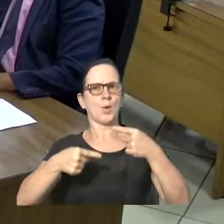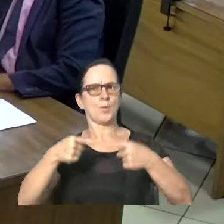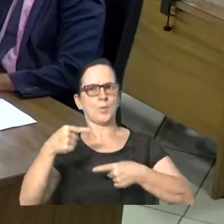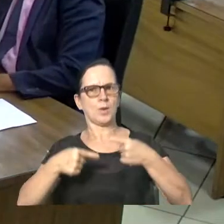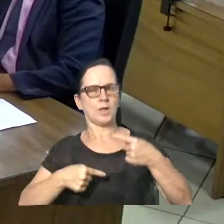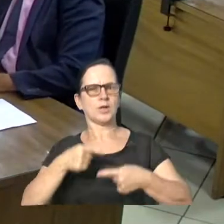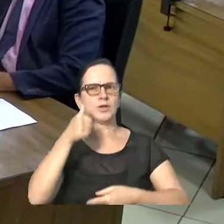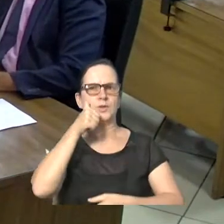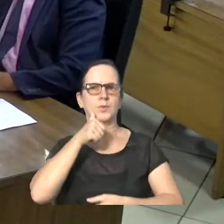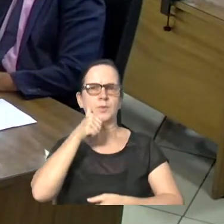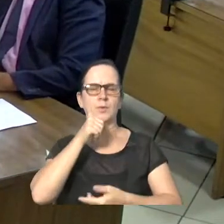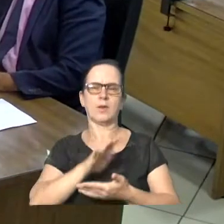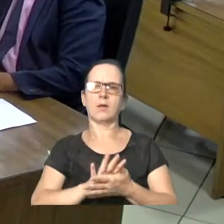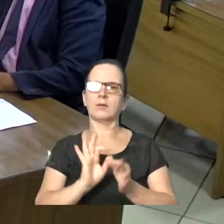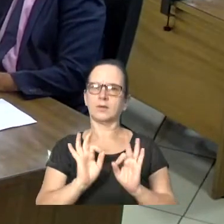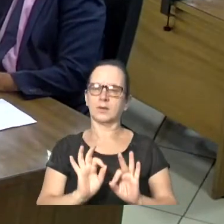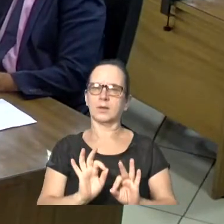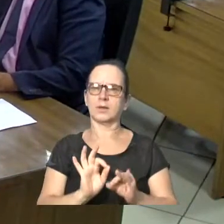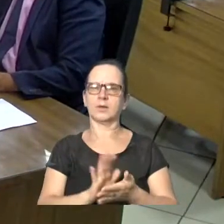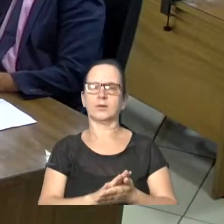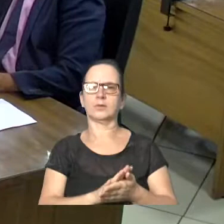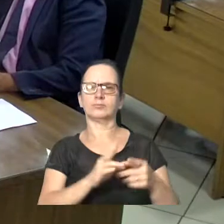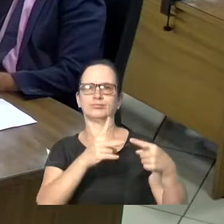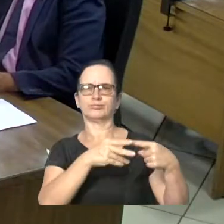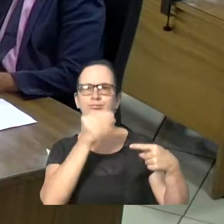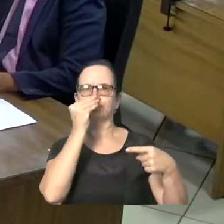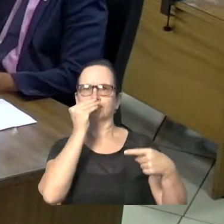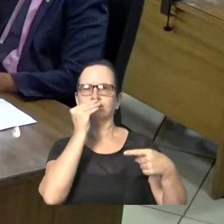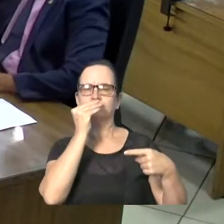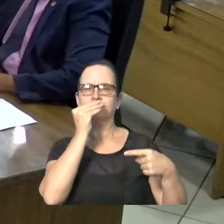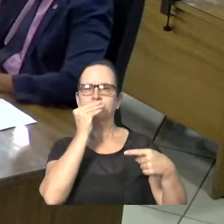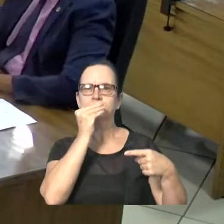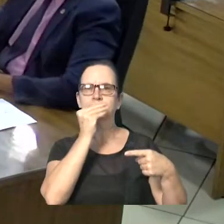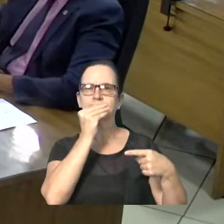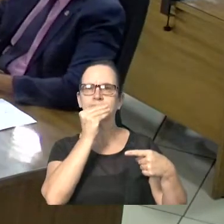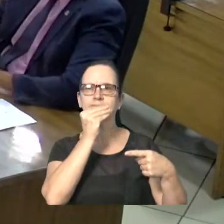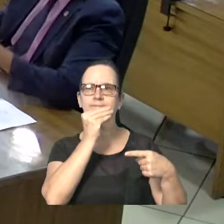mulher, é lógico que eu vou pela derrubada do veto.